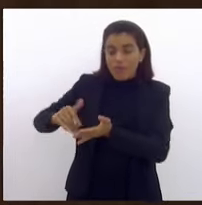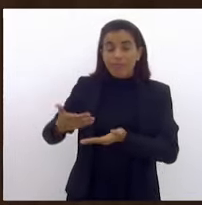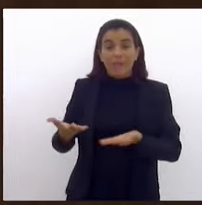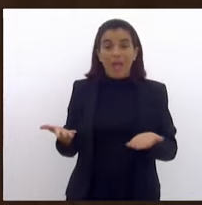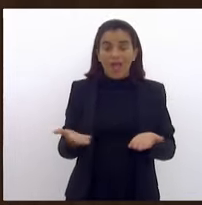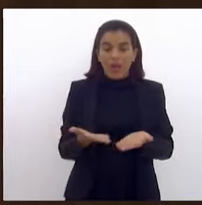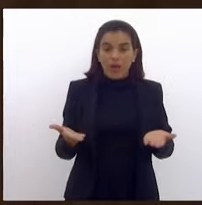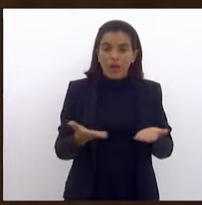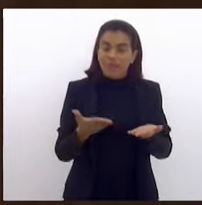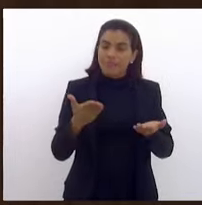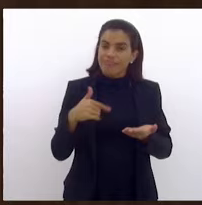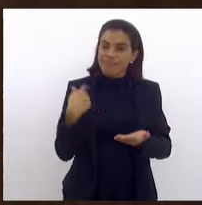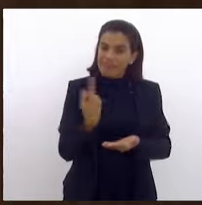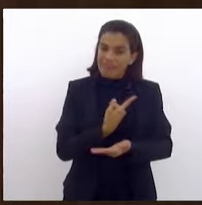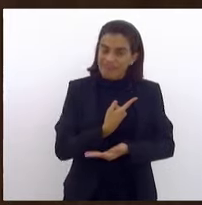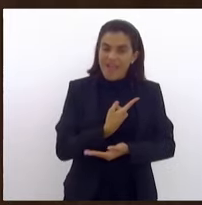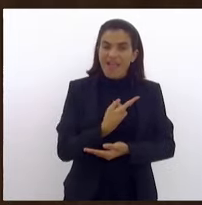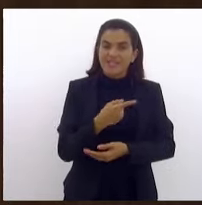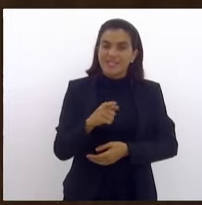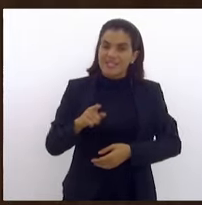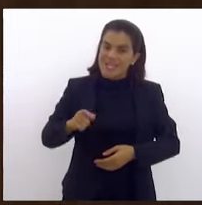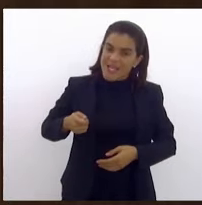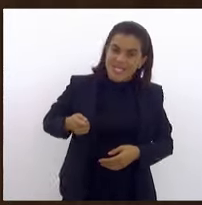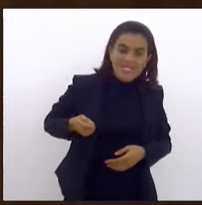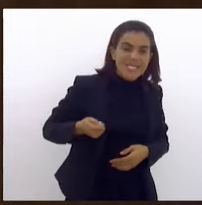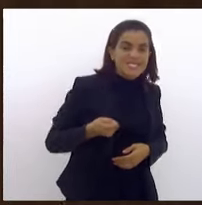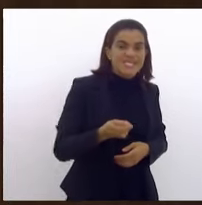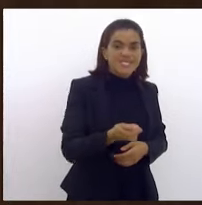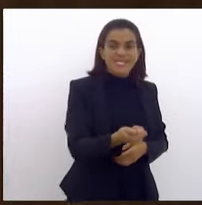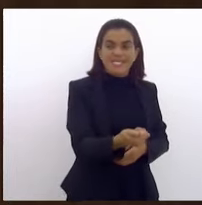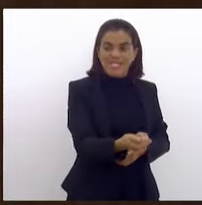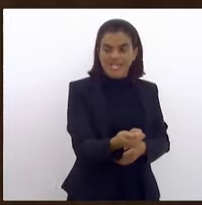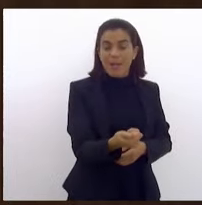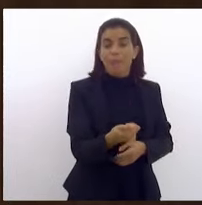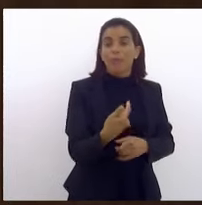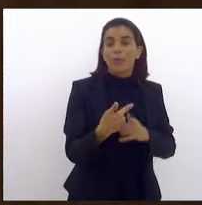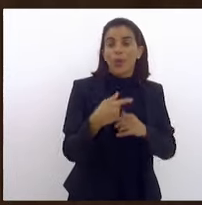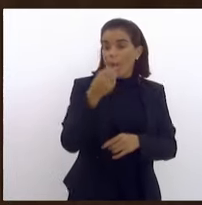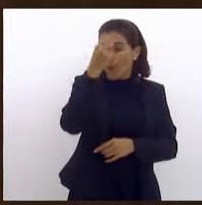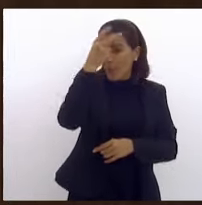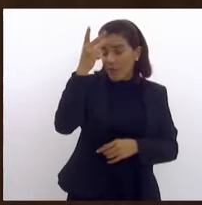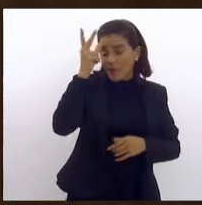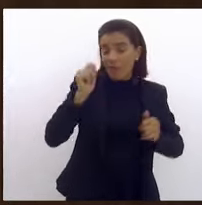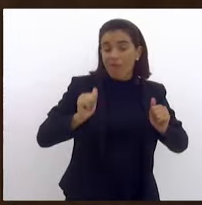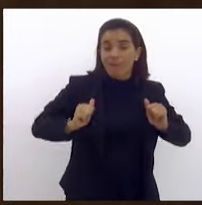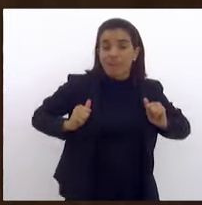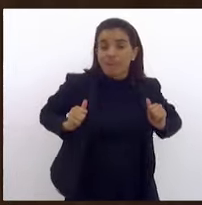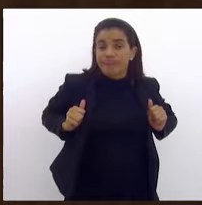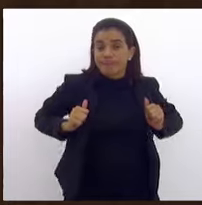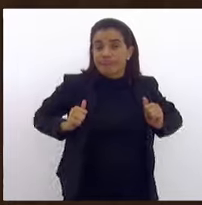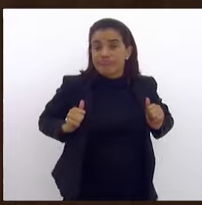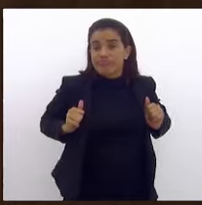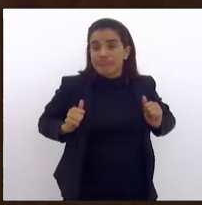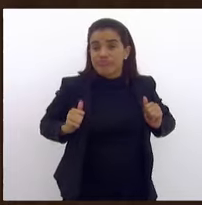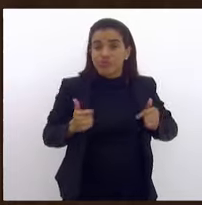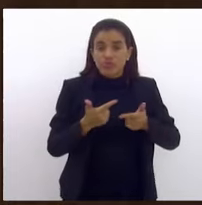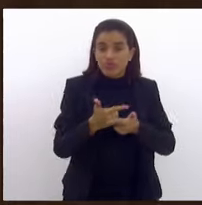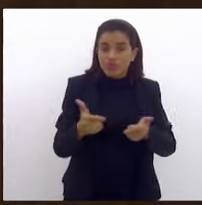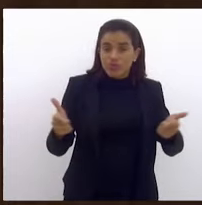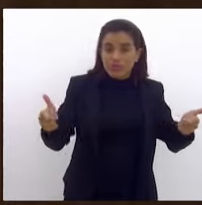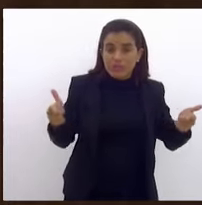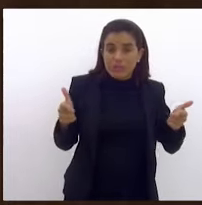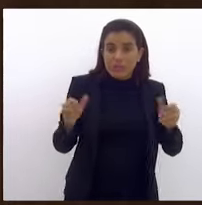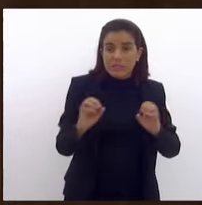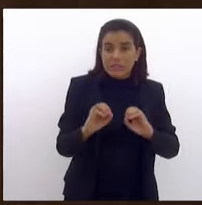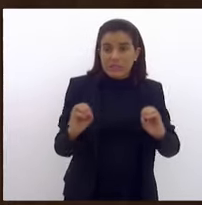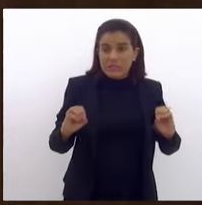vendo que nós estamos botando o dedo na ferida, porque ele estava muito acomodado, não tinha ninguém apontando e mostrando o que